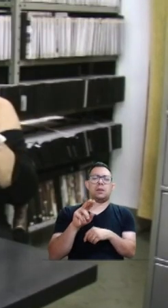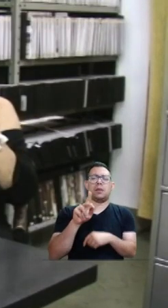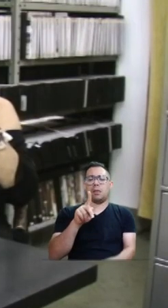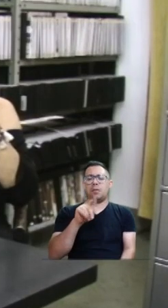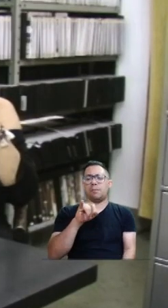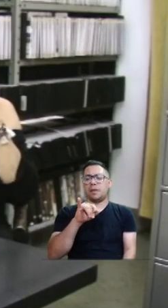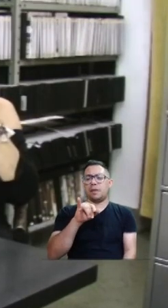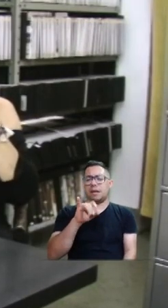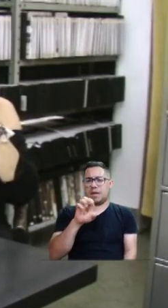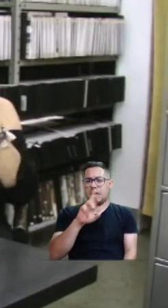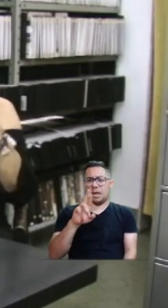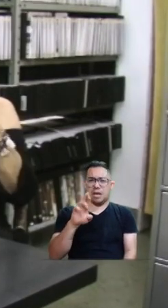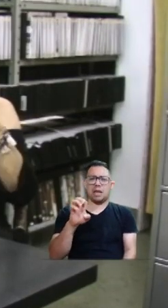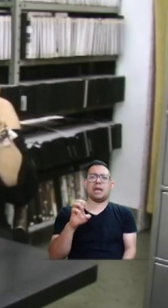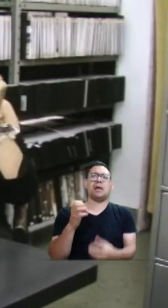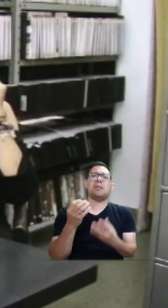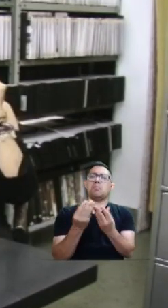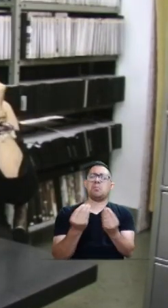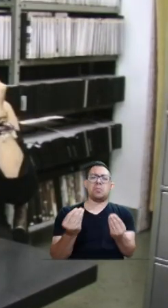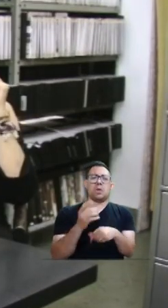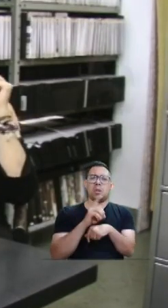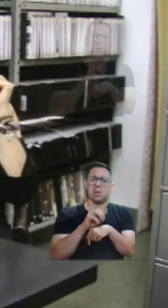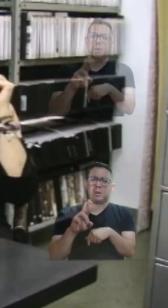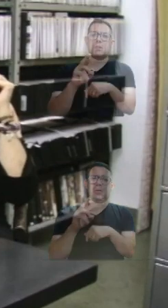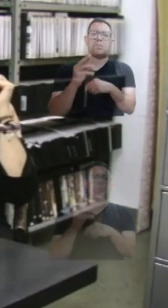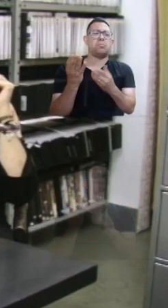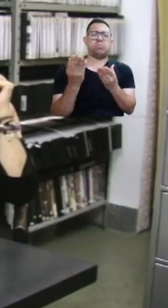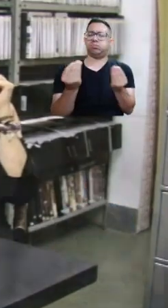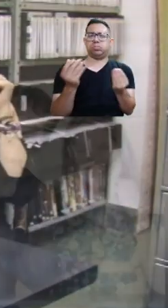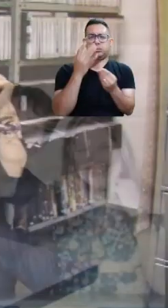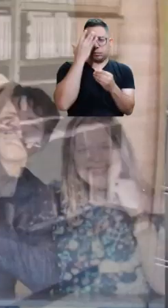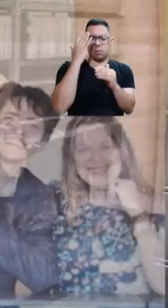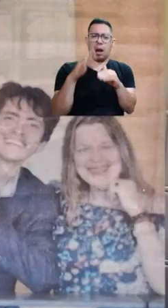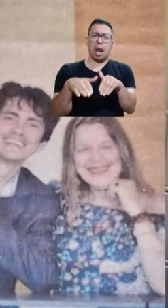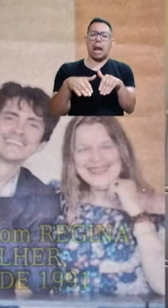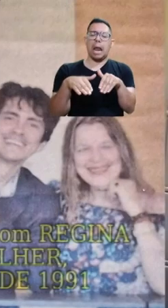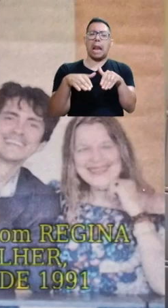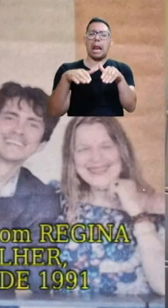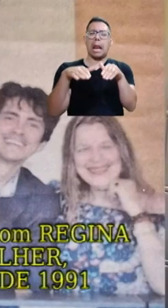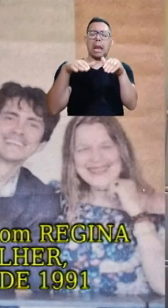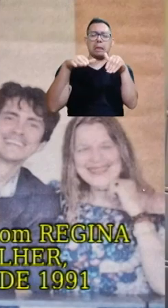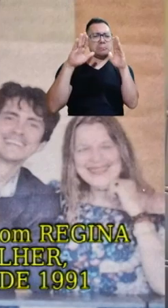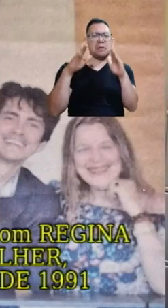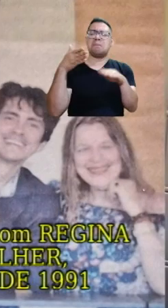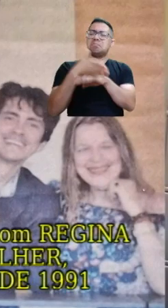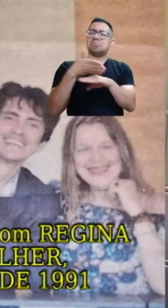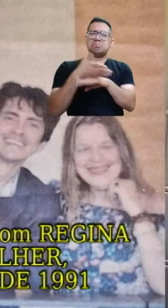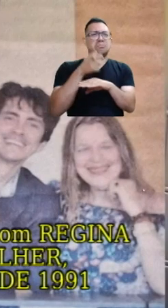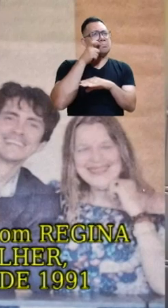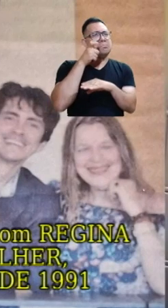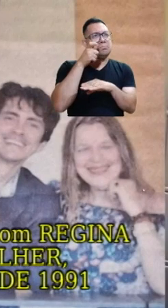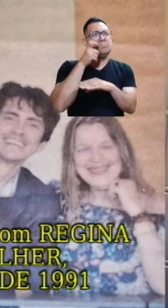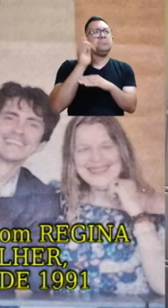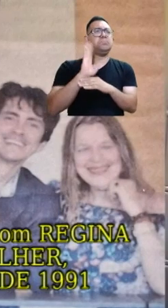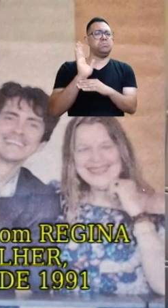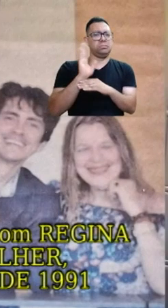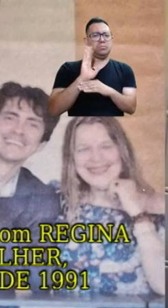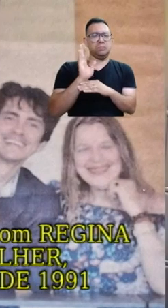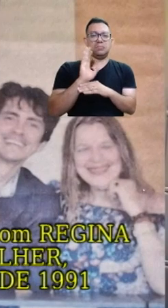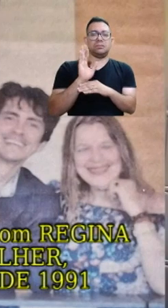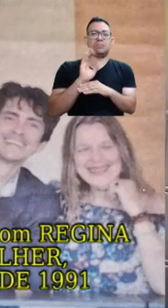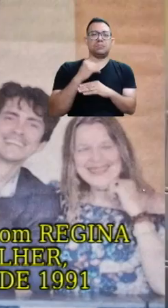Dr. Hermes, do Pierre, muita gente que vinha aqui, Dr. Carlos, os meninos eram pequenos, cresceram aqui